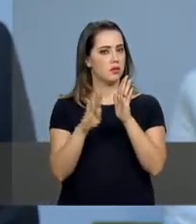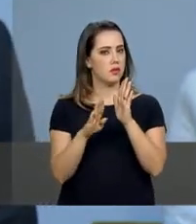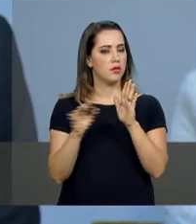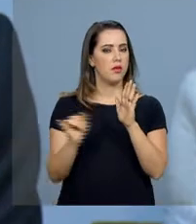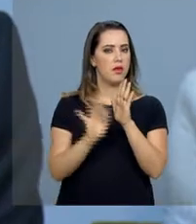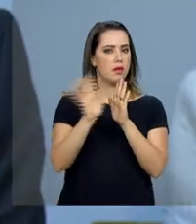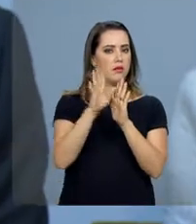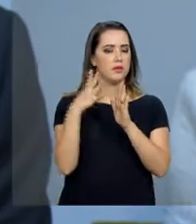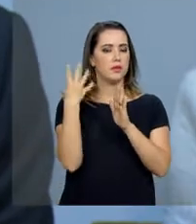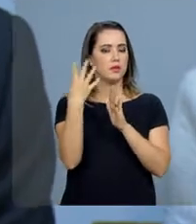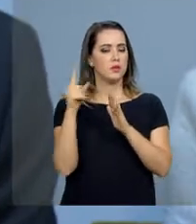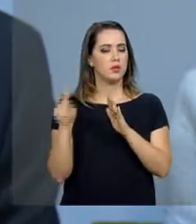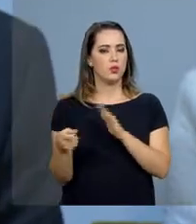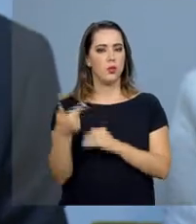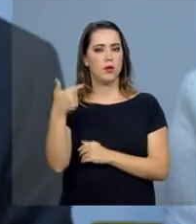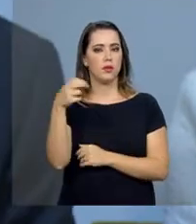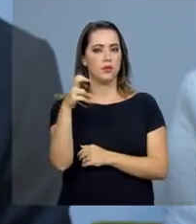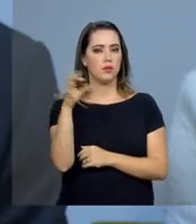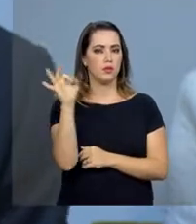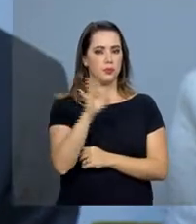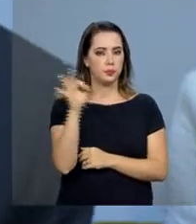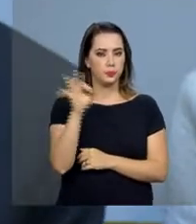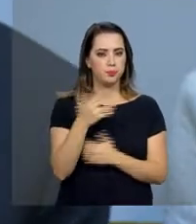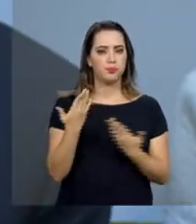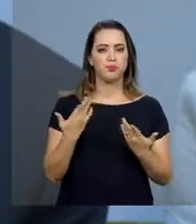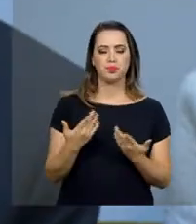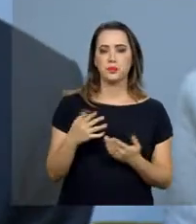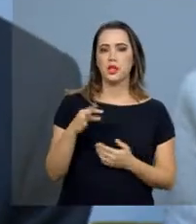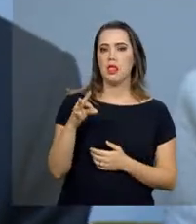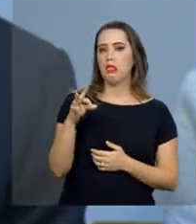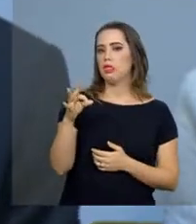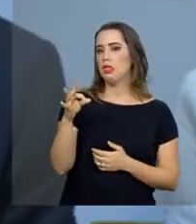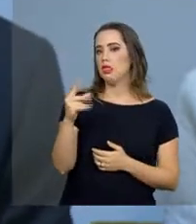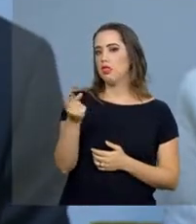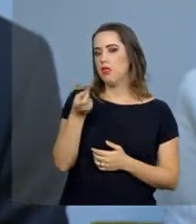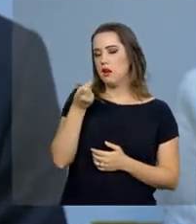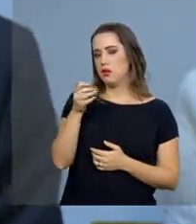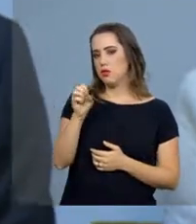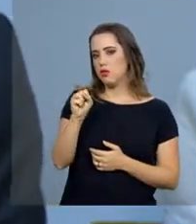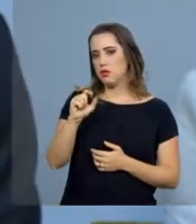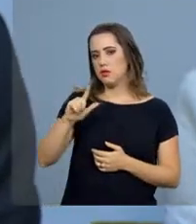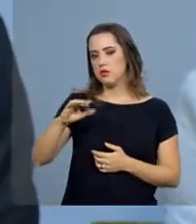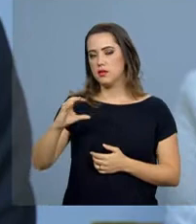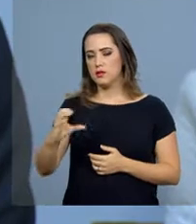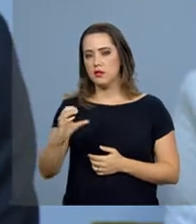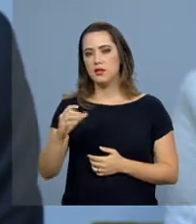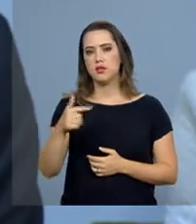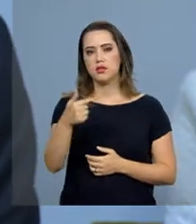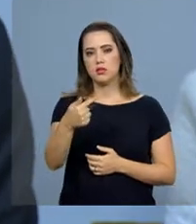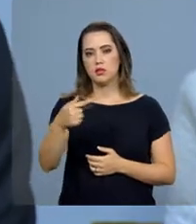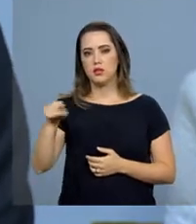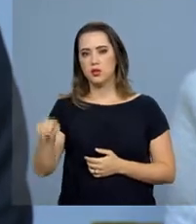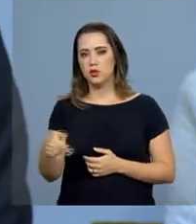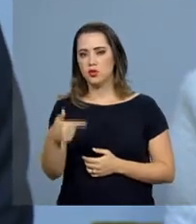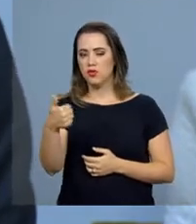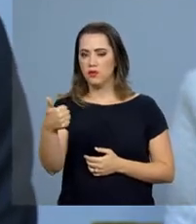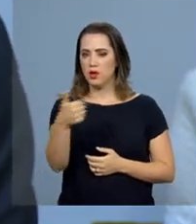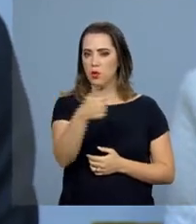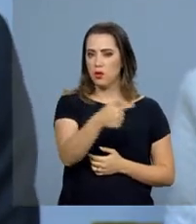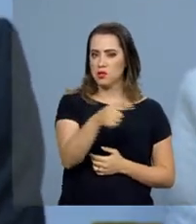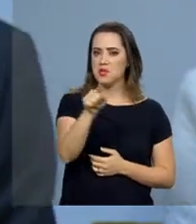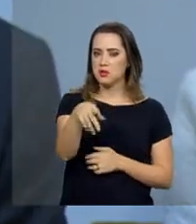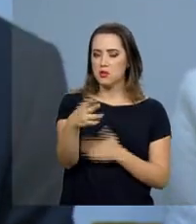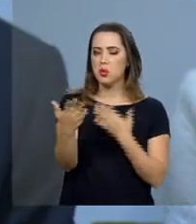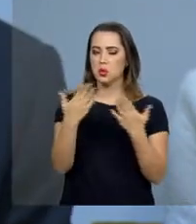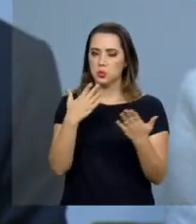25 taxa média seria de 7 17 são parâmetros absolutamente linha com é